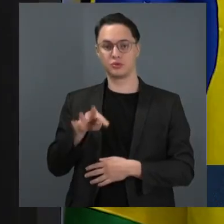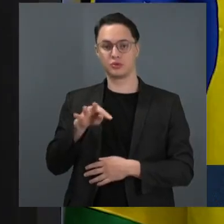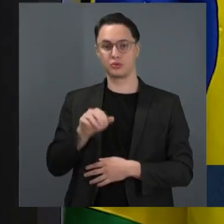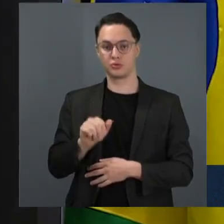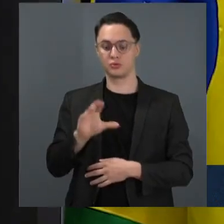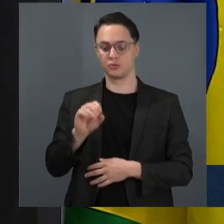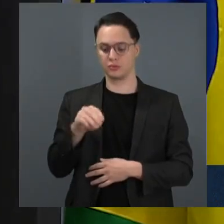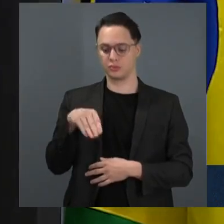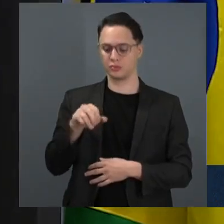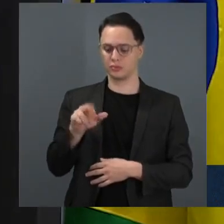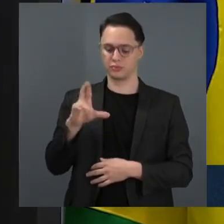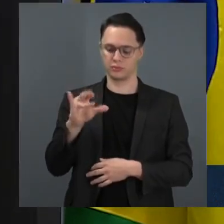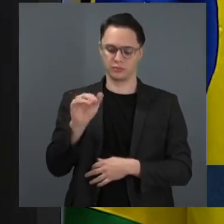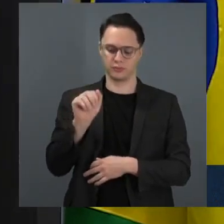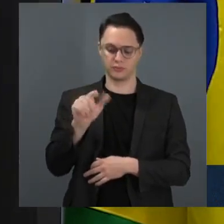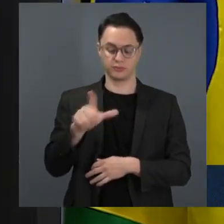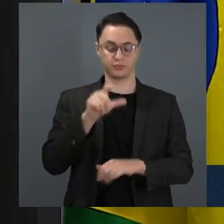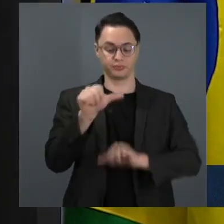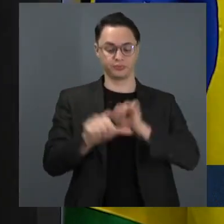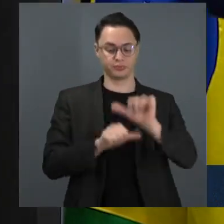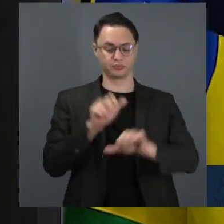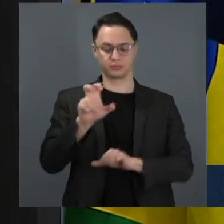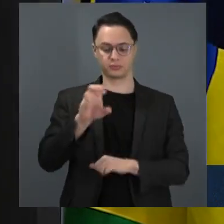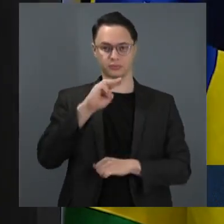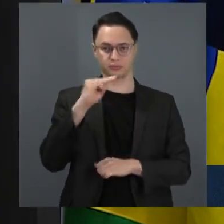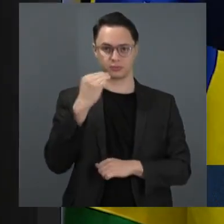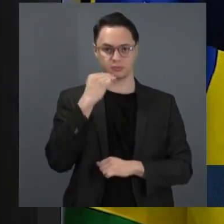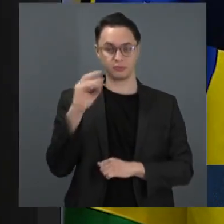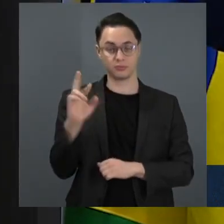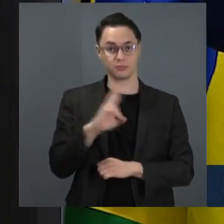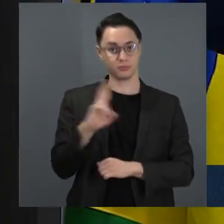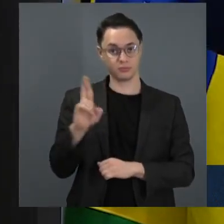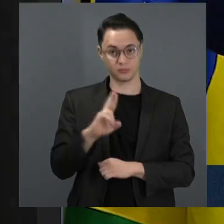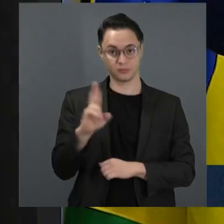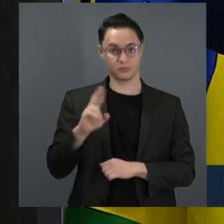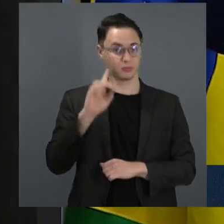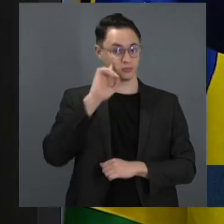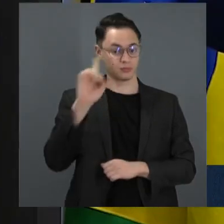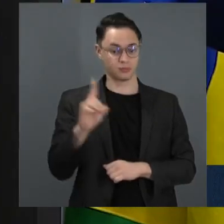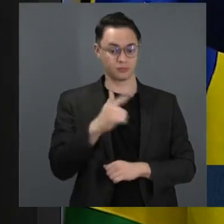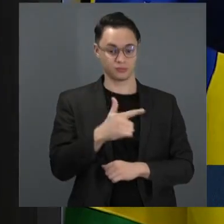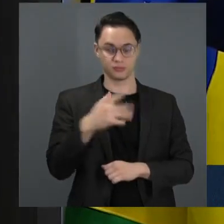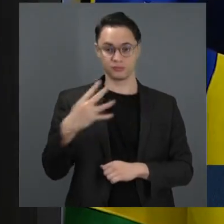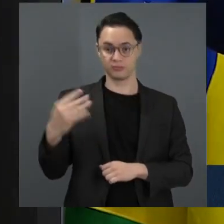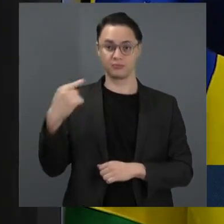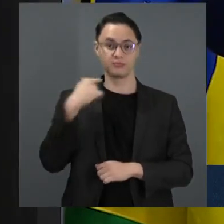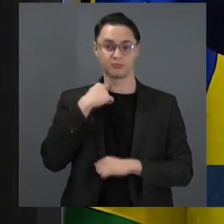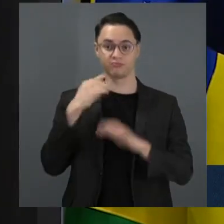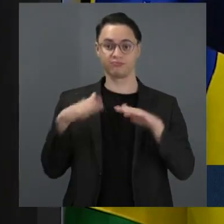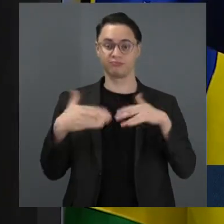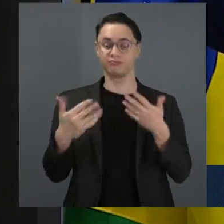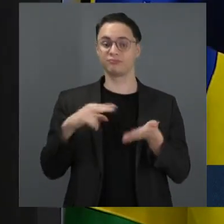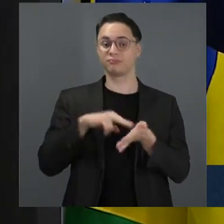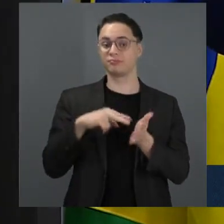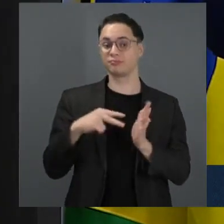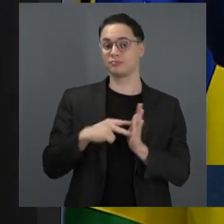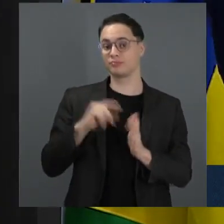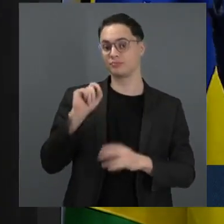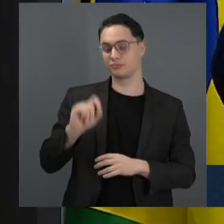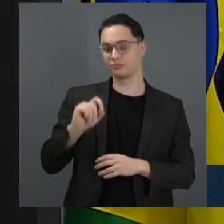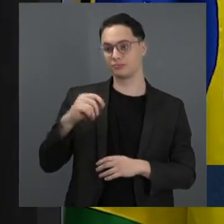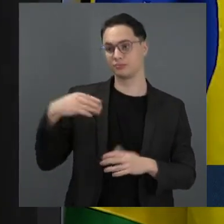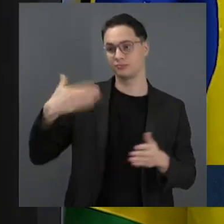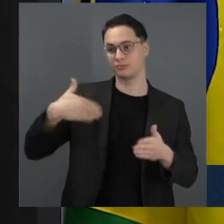desse ano para 5 milhões de reais, 24 de maio. Ou seja, depois